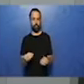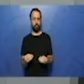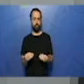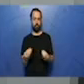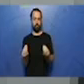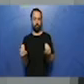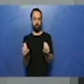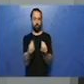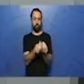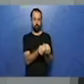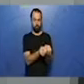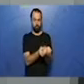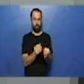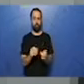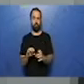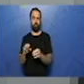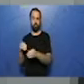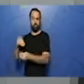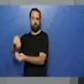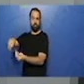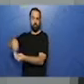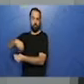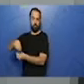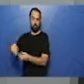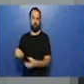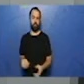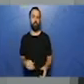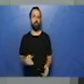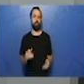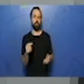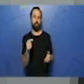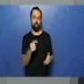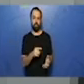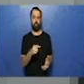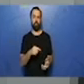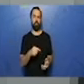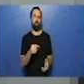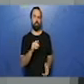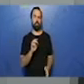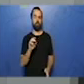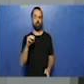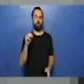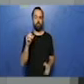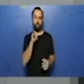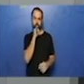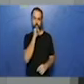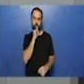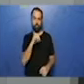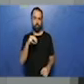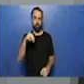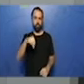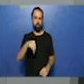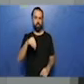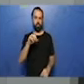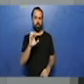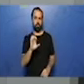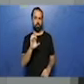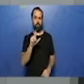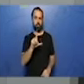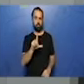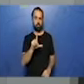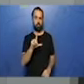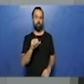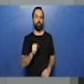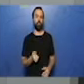uma substância pura composta, formada apenas por moléculas de glicose. Mas o que é uma substância